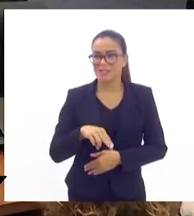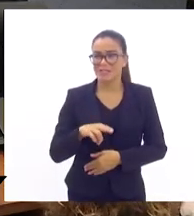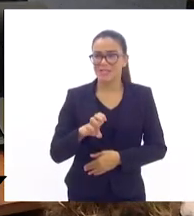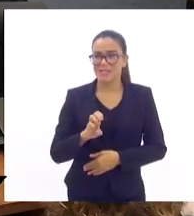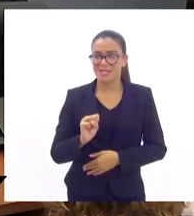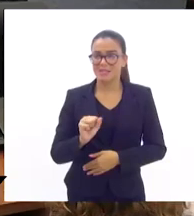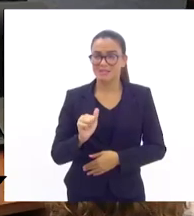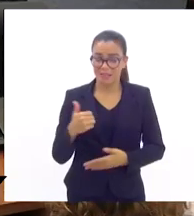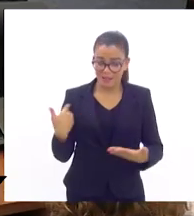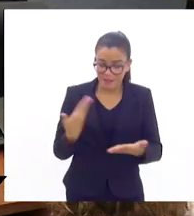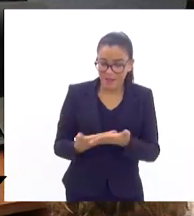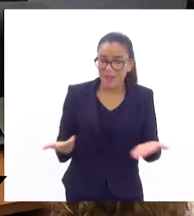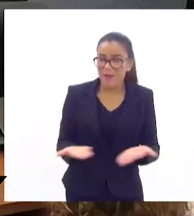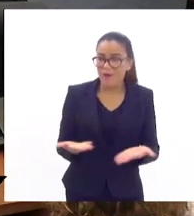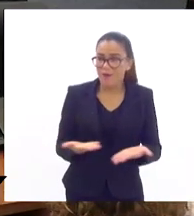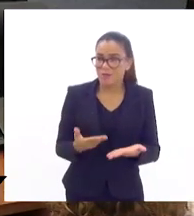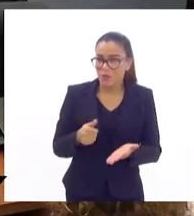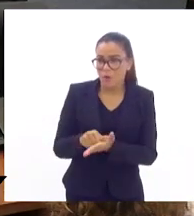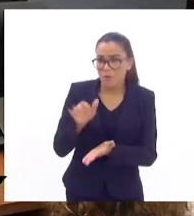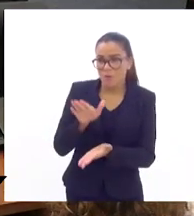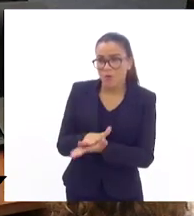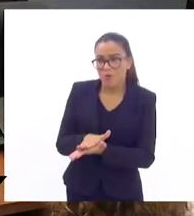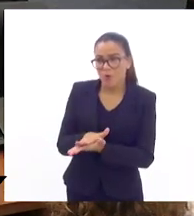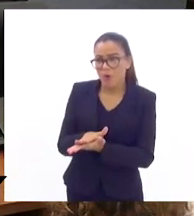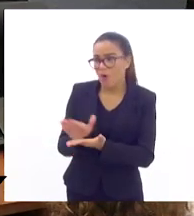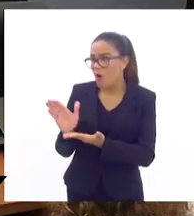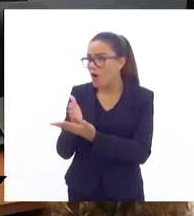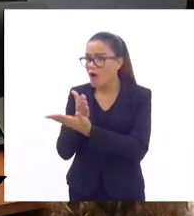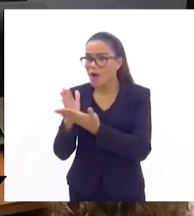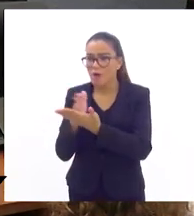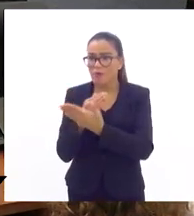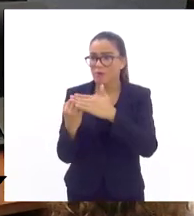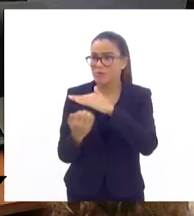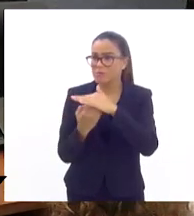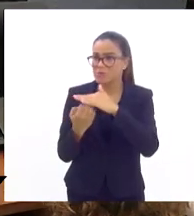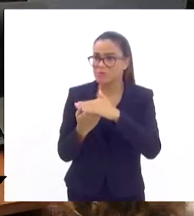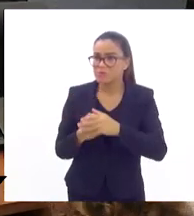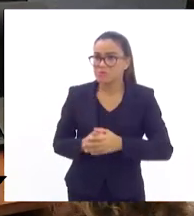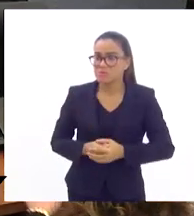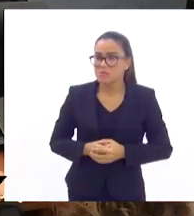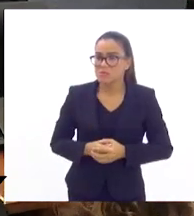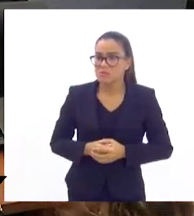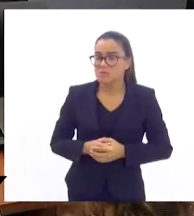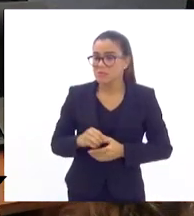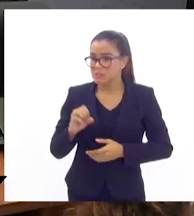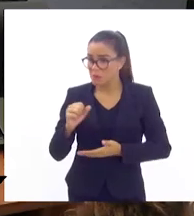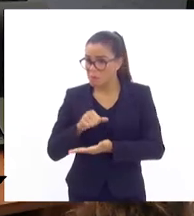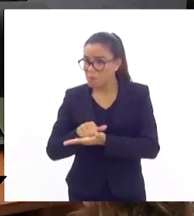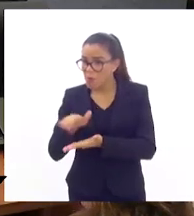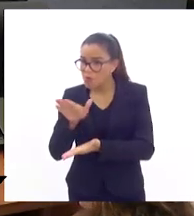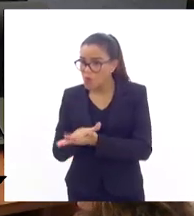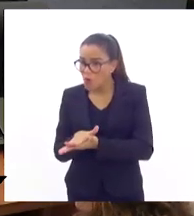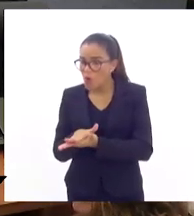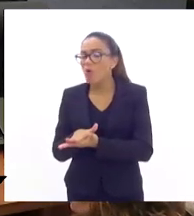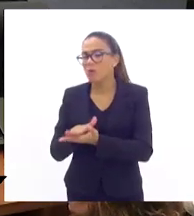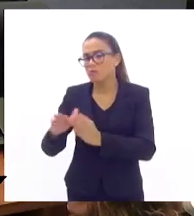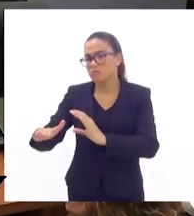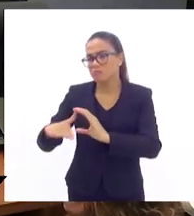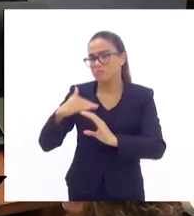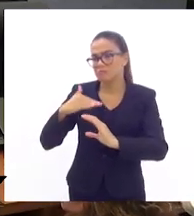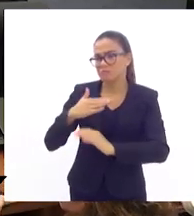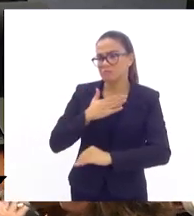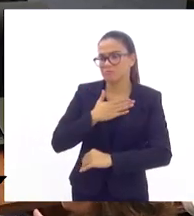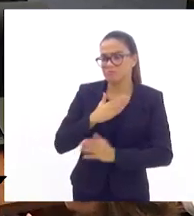presente data, multou alguma das concessionárias em algum momento? caso multou, envia para a gente, para a comissão, porque até então eu